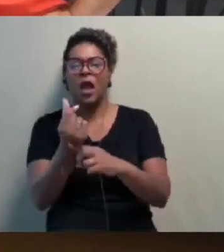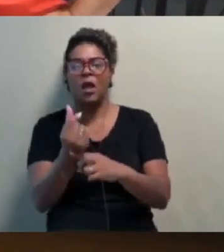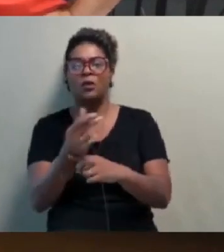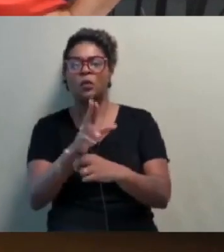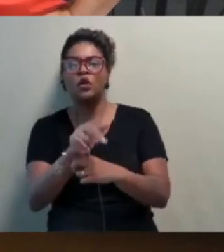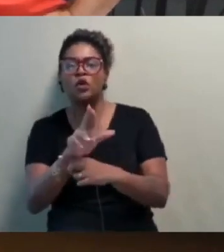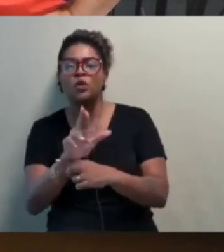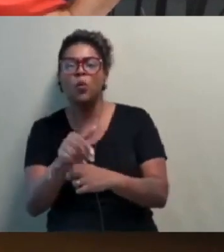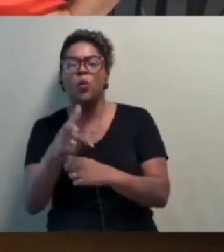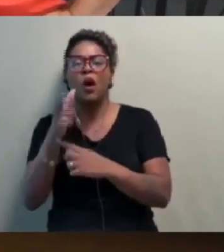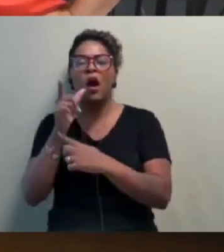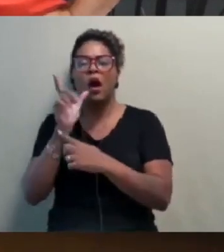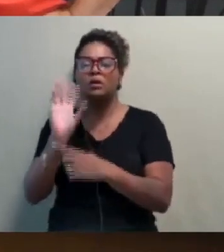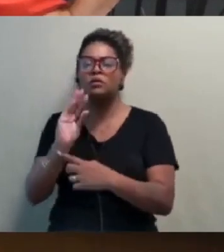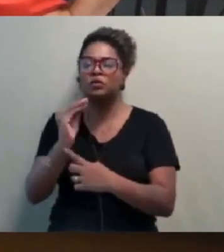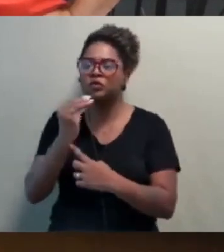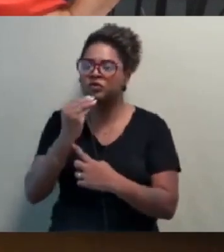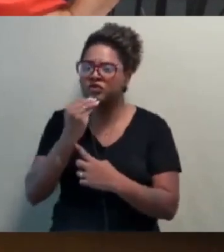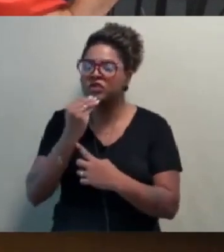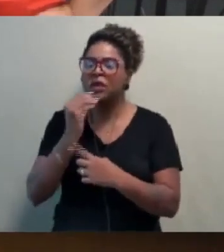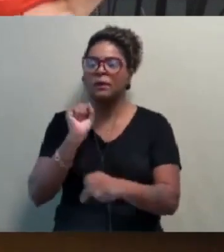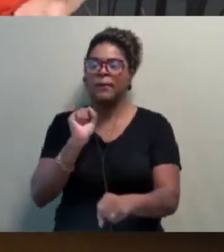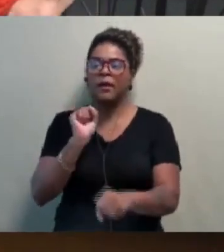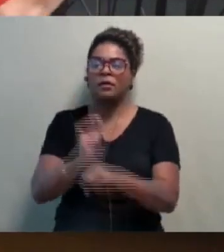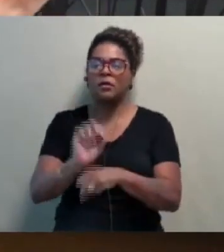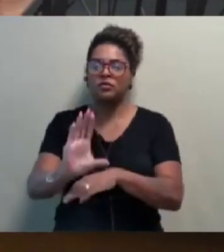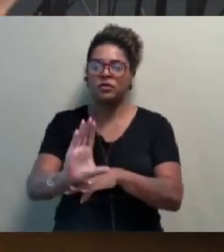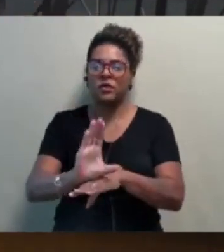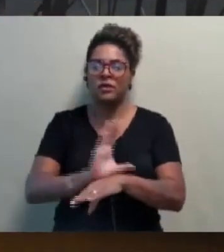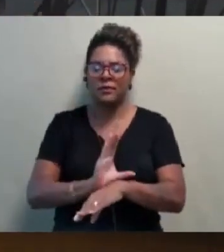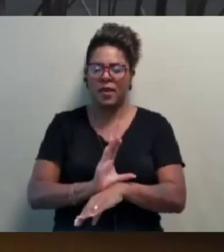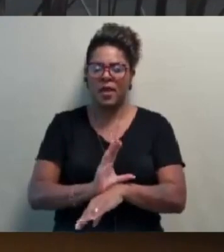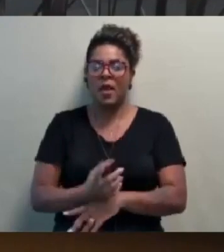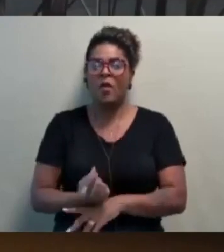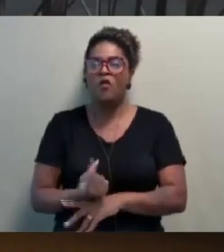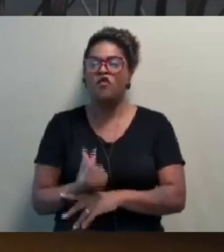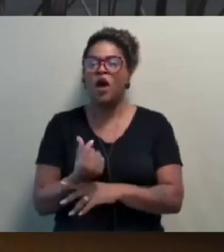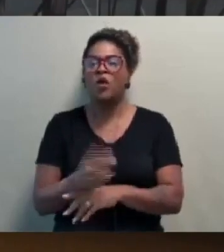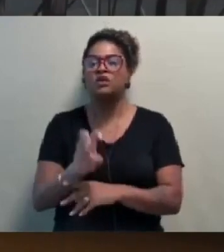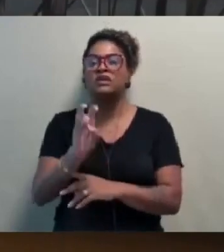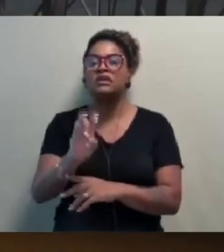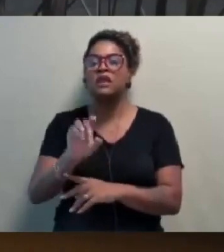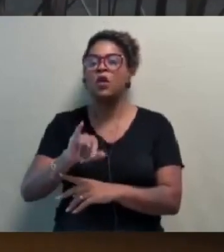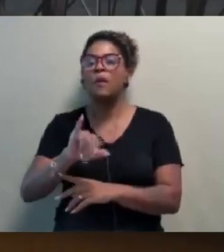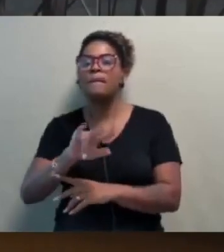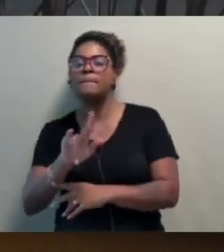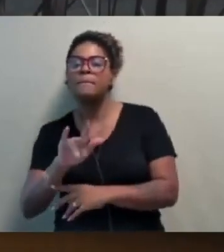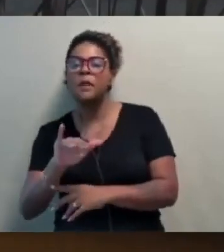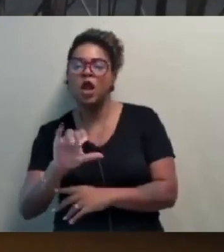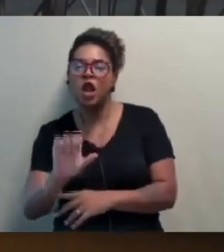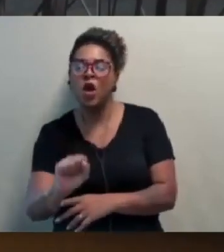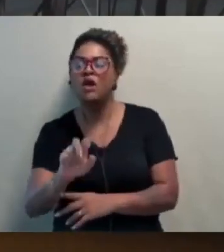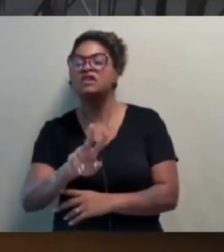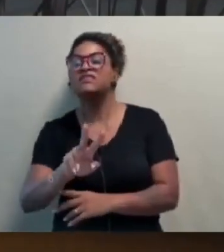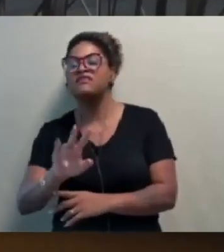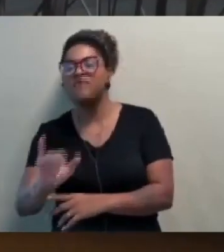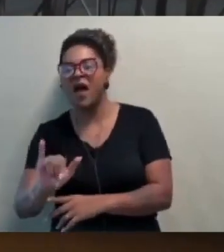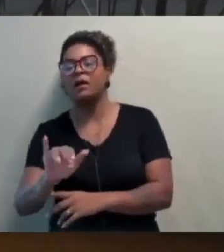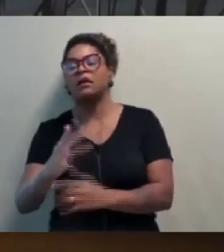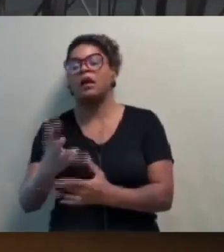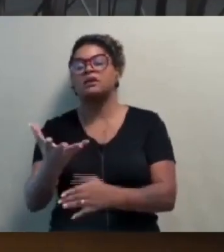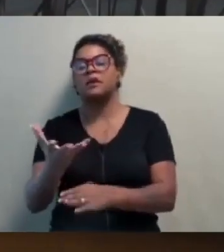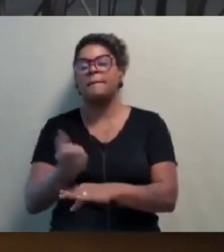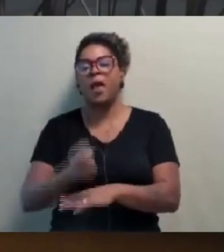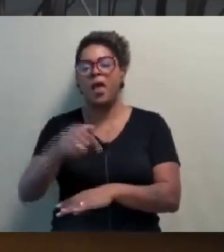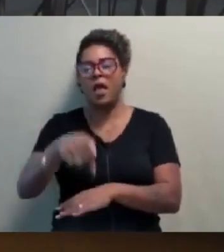deixado de receber, que foi enviado por essa Câmara, o valor de 5 milhões, eles ainda vão receber 4.300 nessa semana. Se o